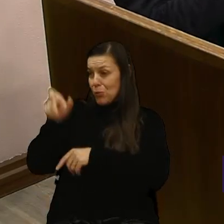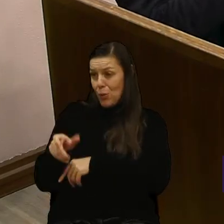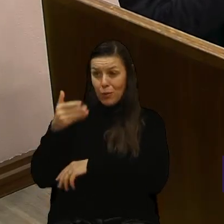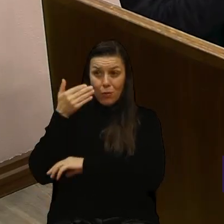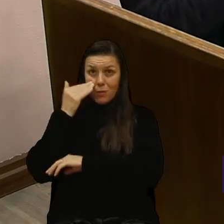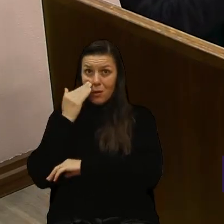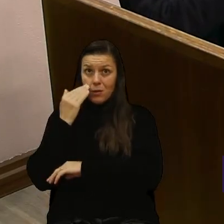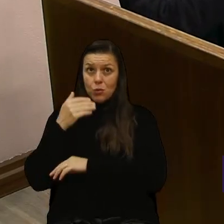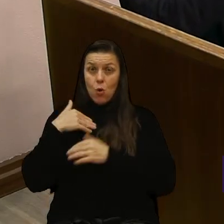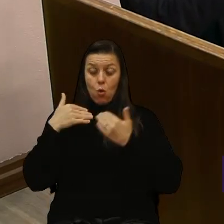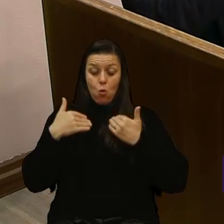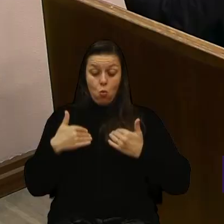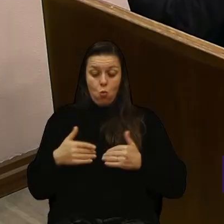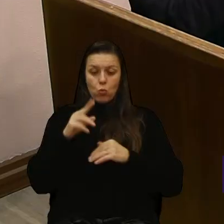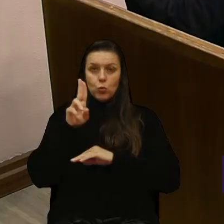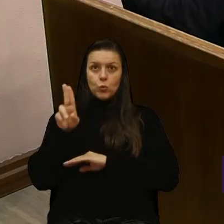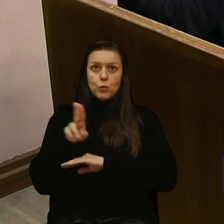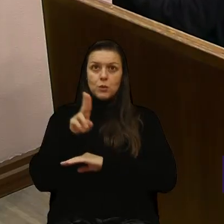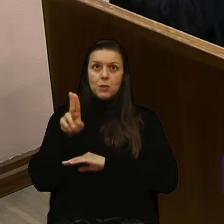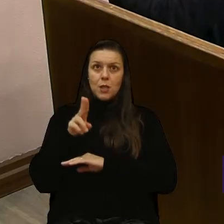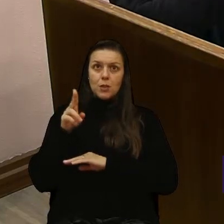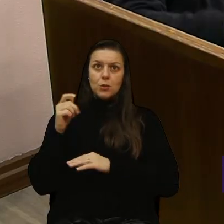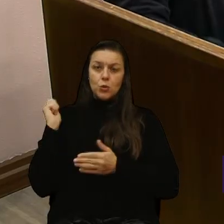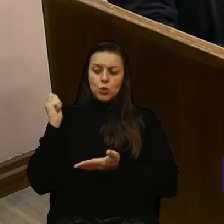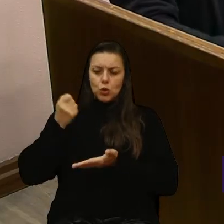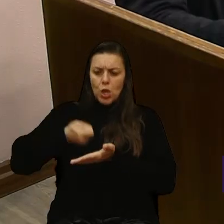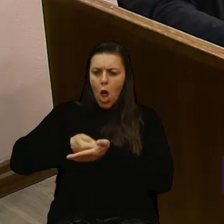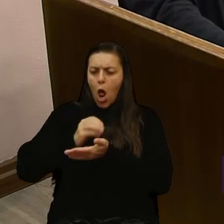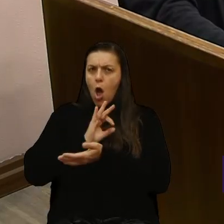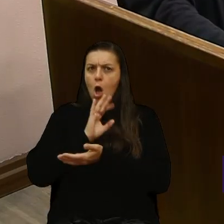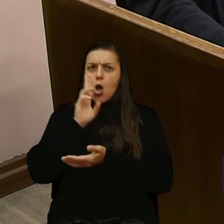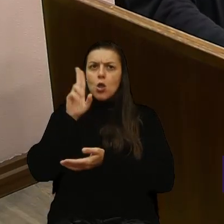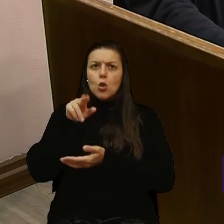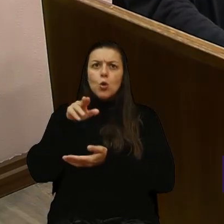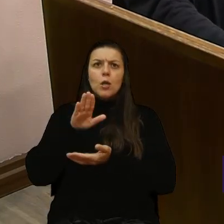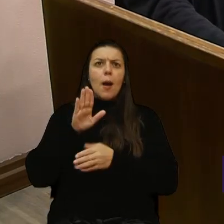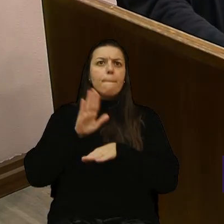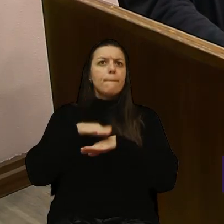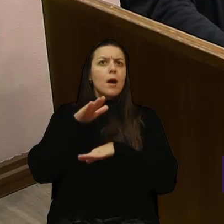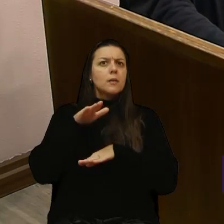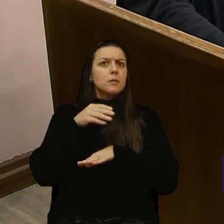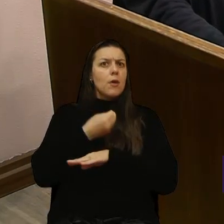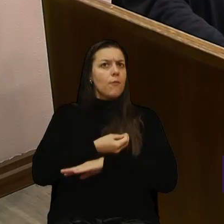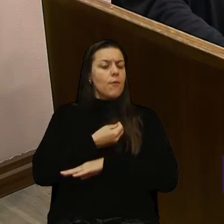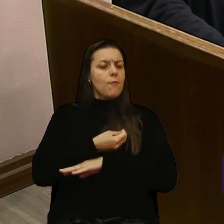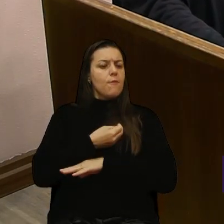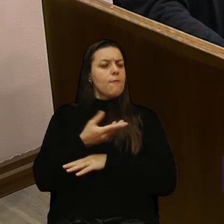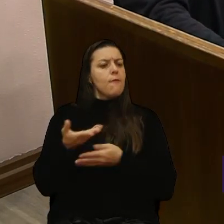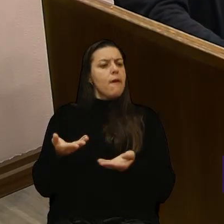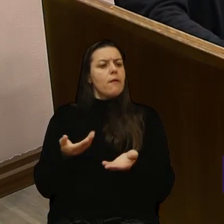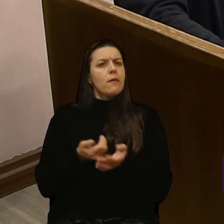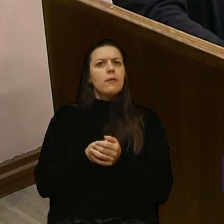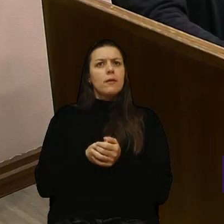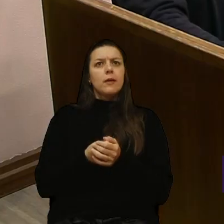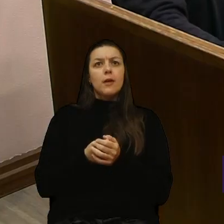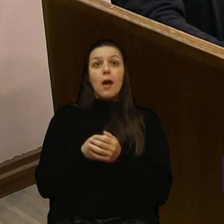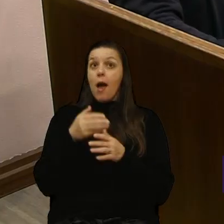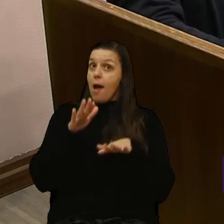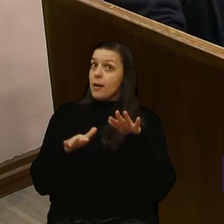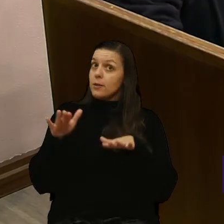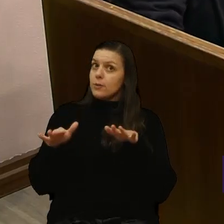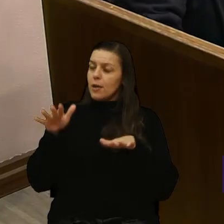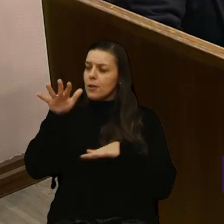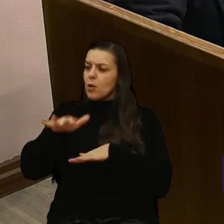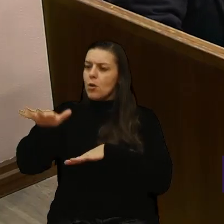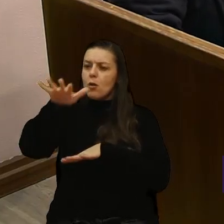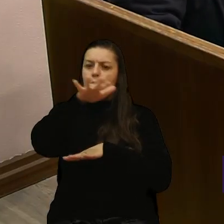estou usando essa camiseta que diz ditadura nunca mais. Tem gente que acha que a gente nunca mais vai viver uma ditadura, né? Mas, às vezes, a gente olha para os nossos espaços